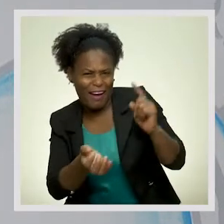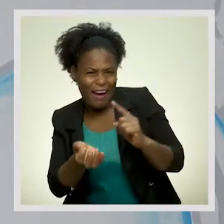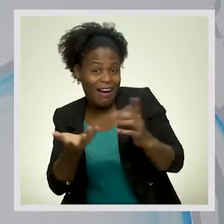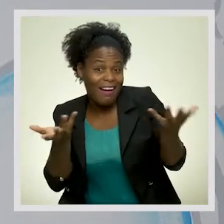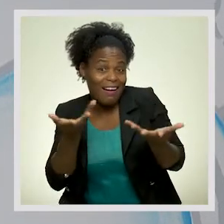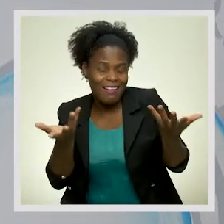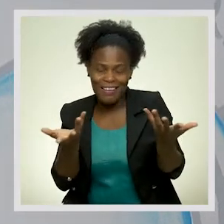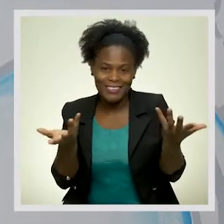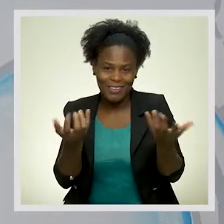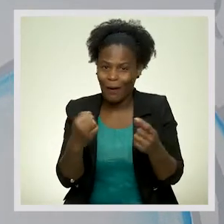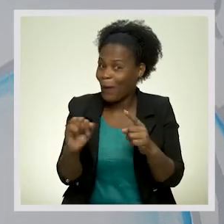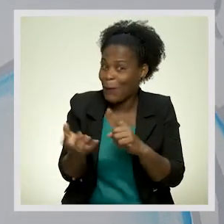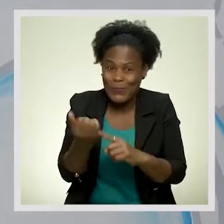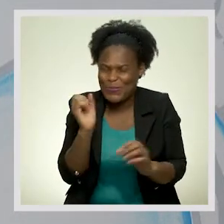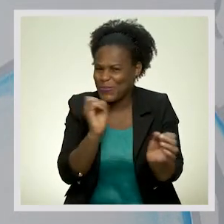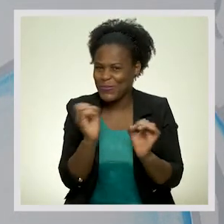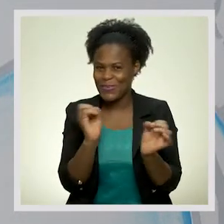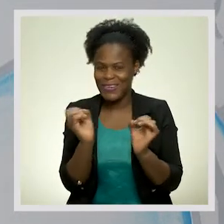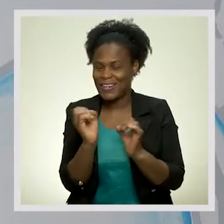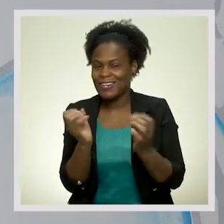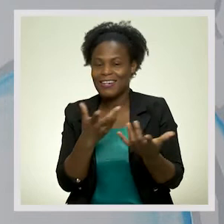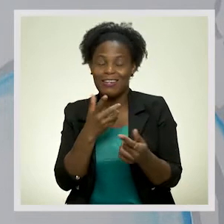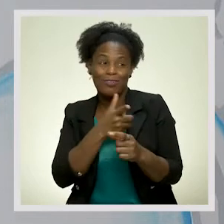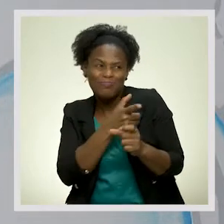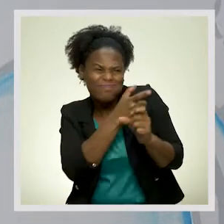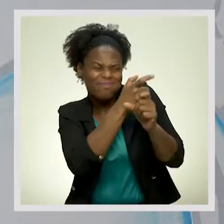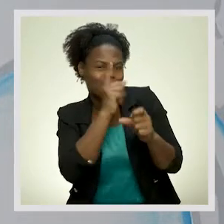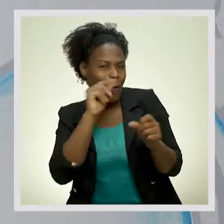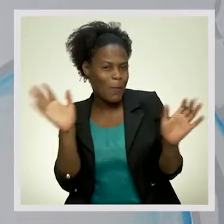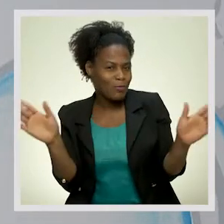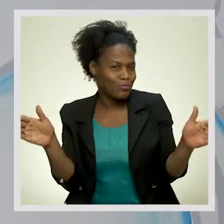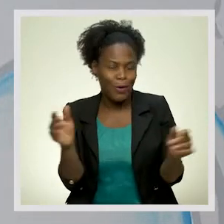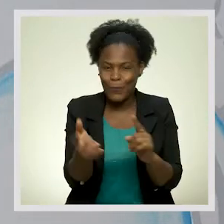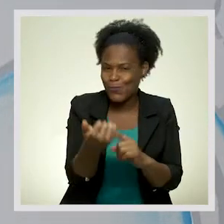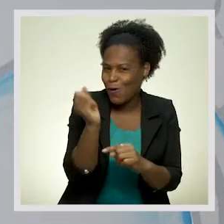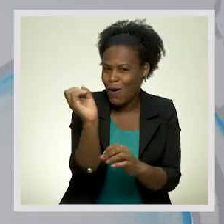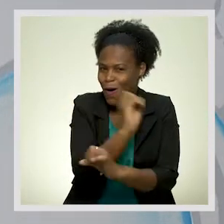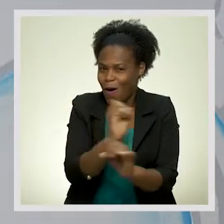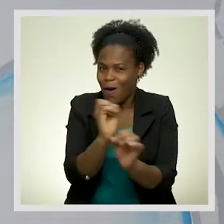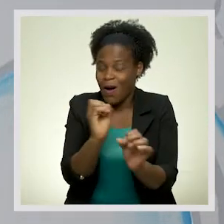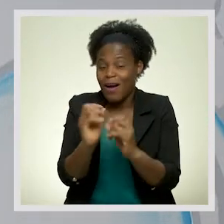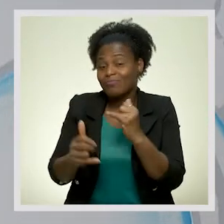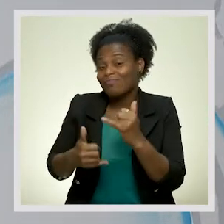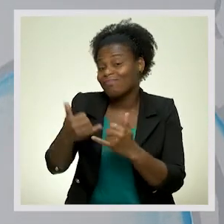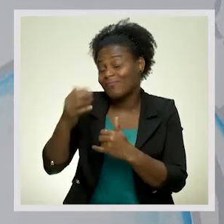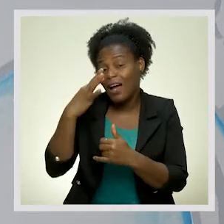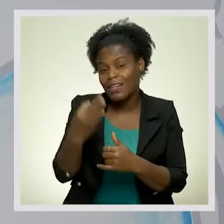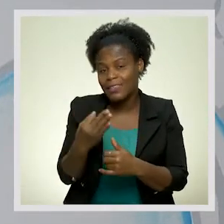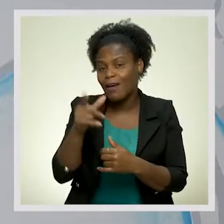muito bem, não conseguiu atingir o pombo. Claro, e assim a formiga